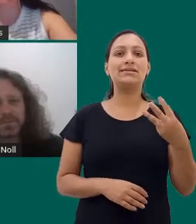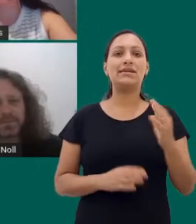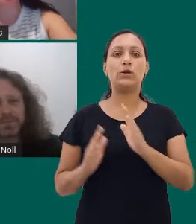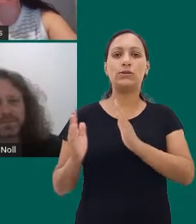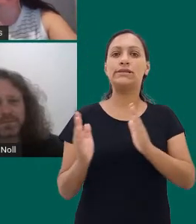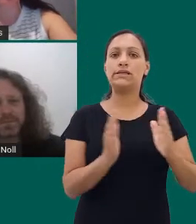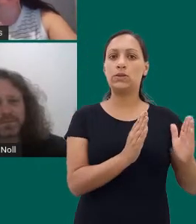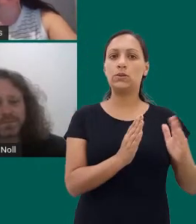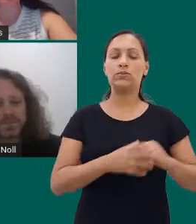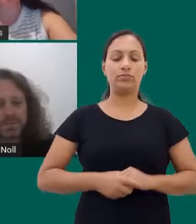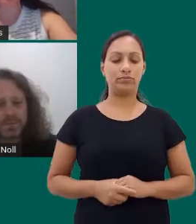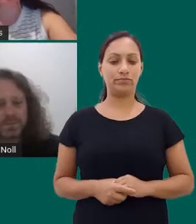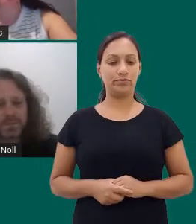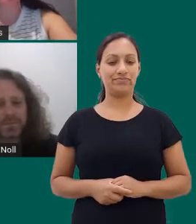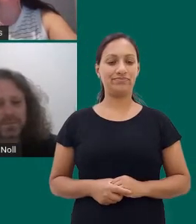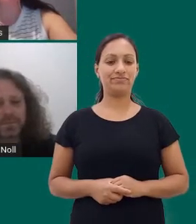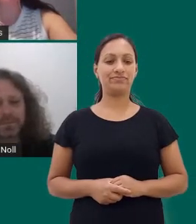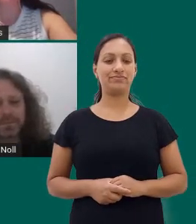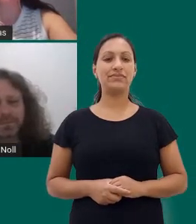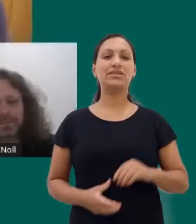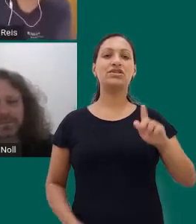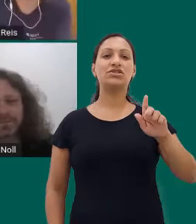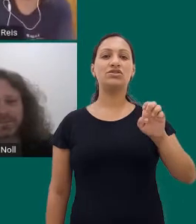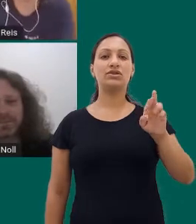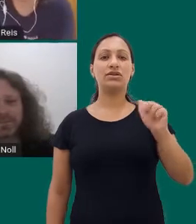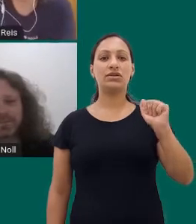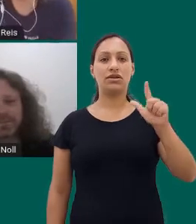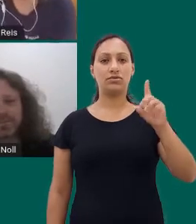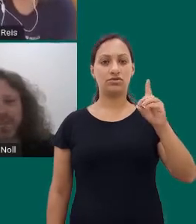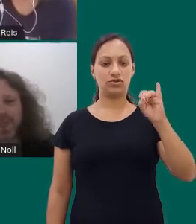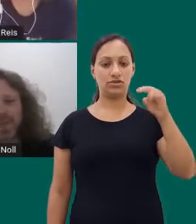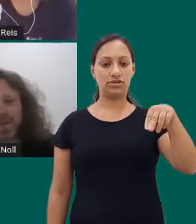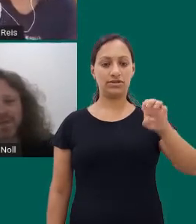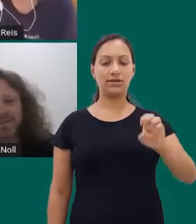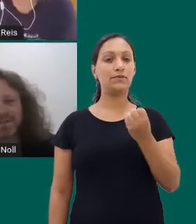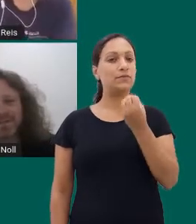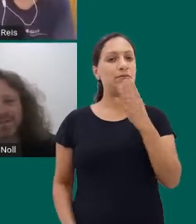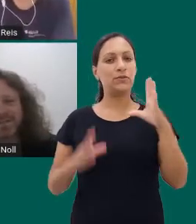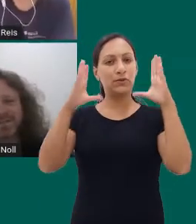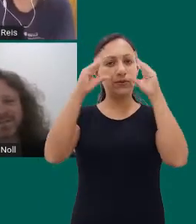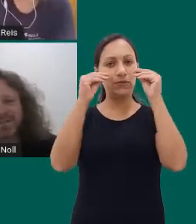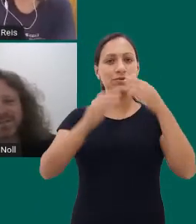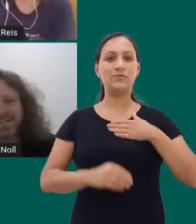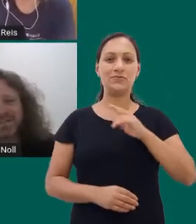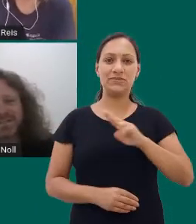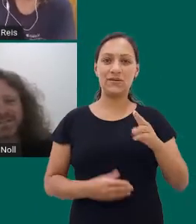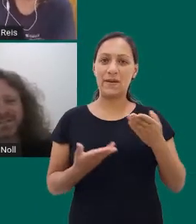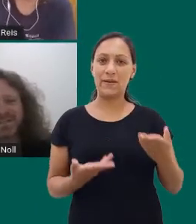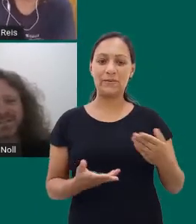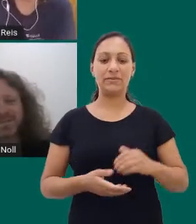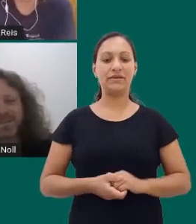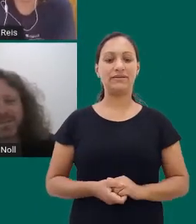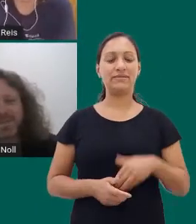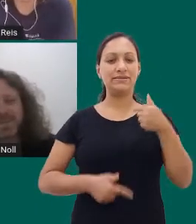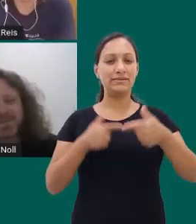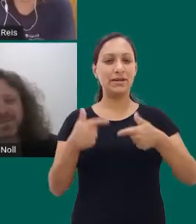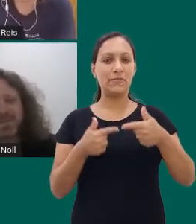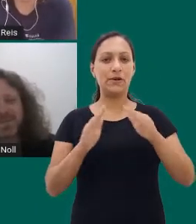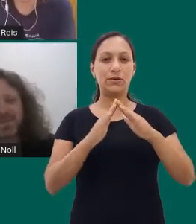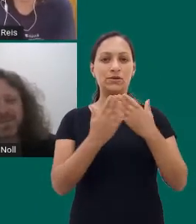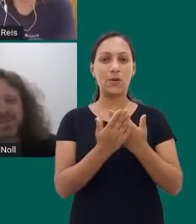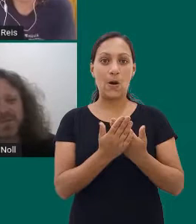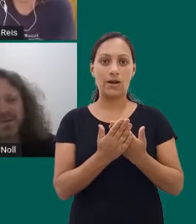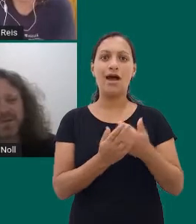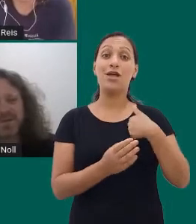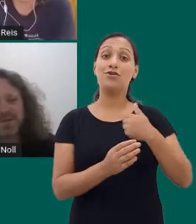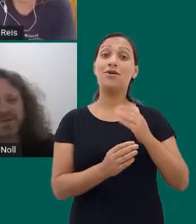tá bem. Obrigadão aí. Geraldine, conta. Boa noite, sou a Geraldine, trabalho na fui